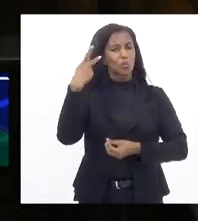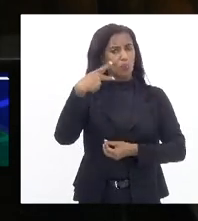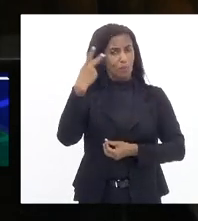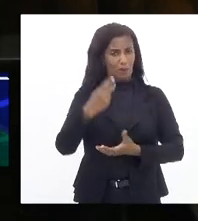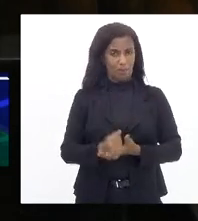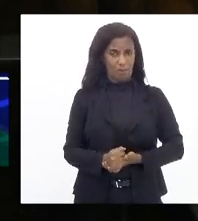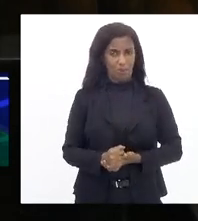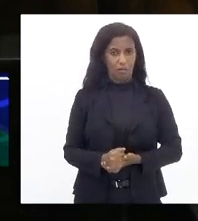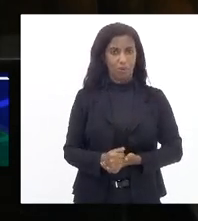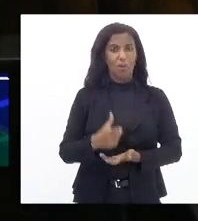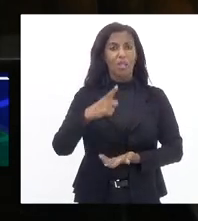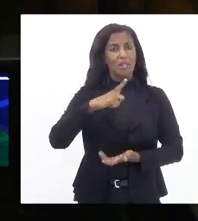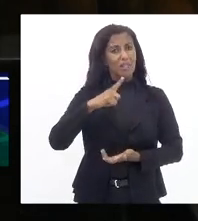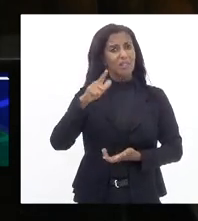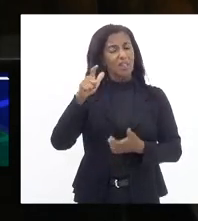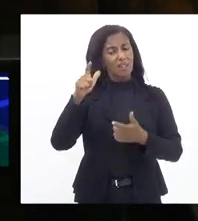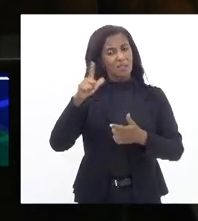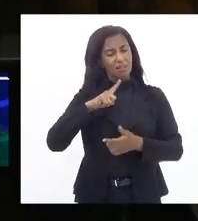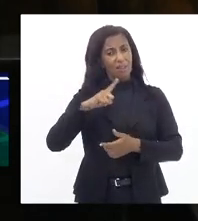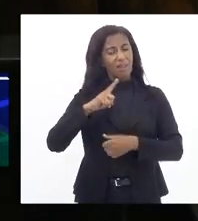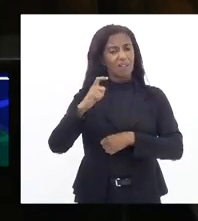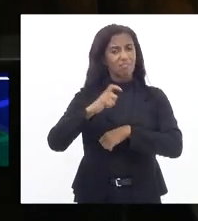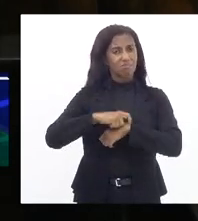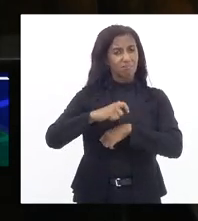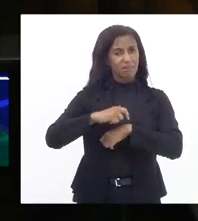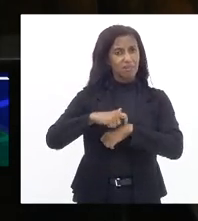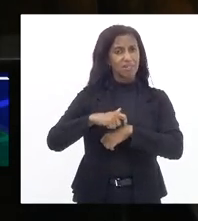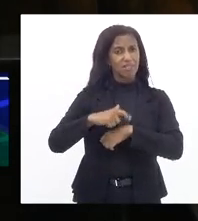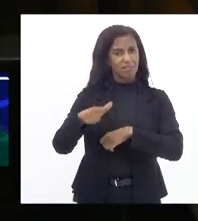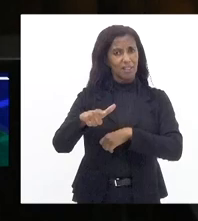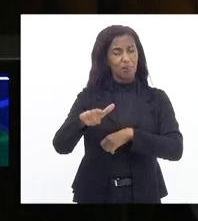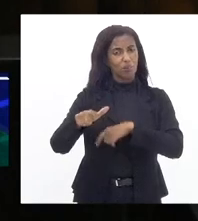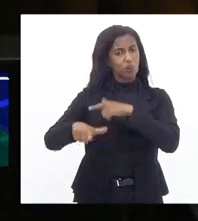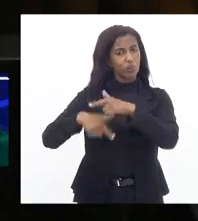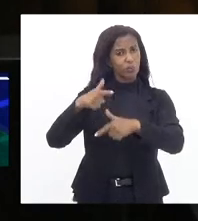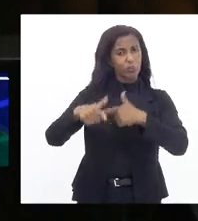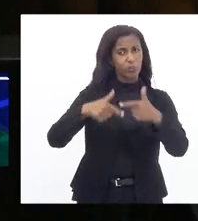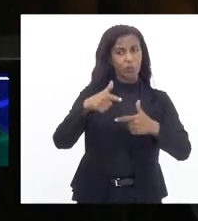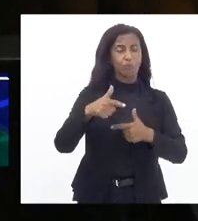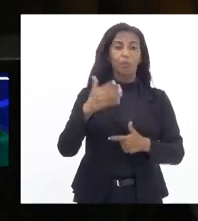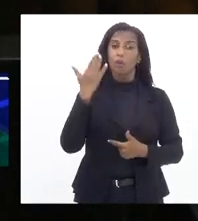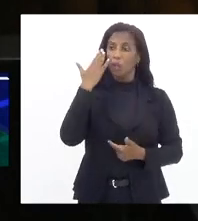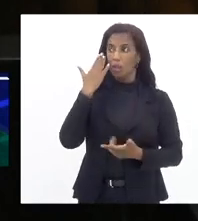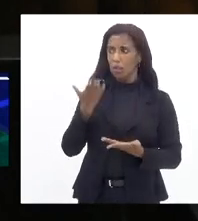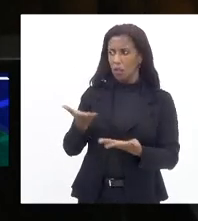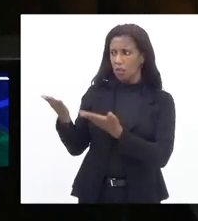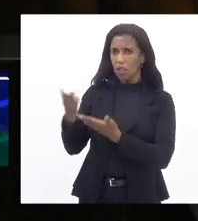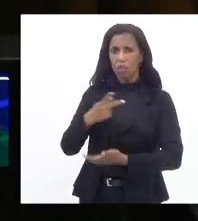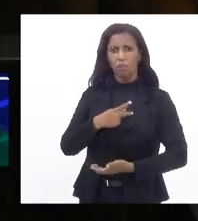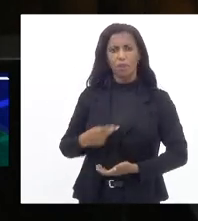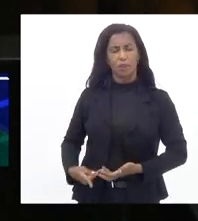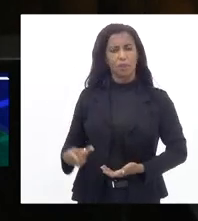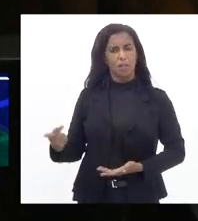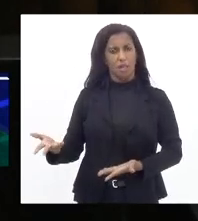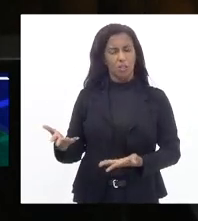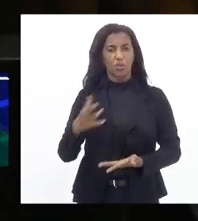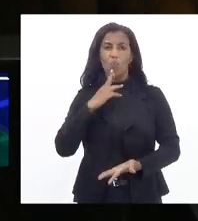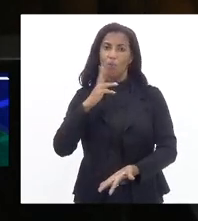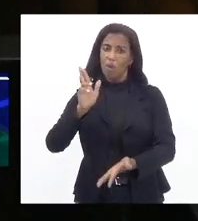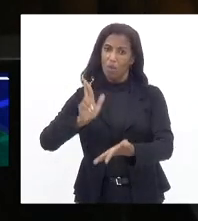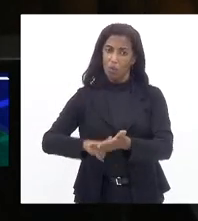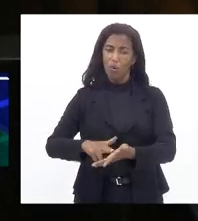tido espaço de intervenção e de ação. Eu reconheço, André, que a sua presidência dialoga e abre espaços nesse sentido. Reconheço